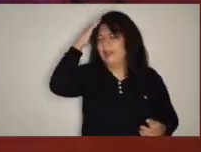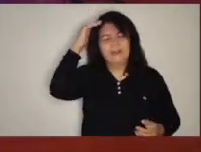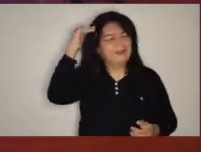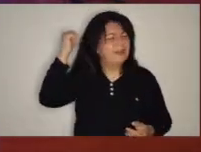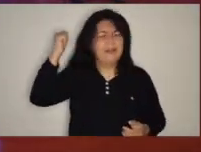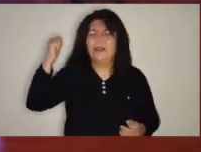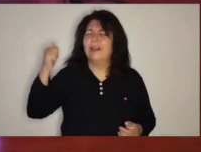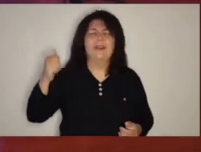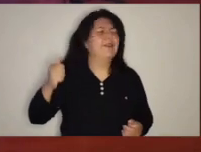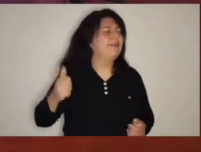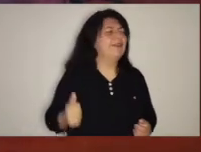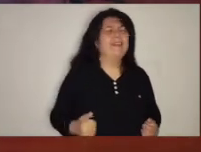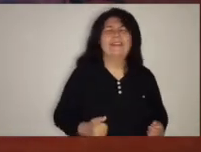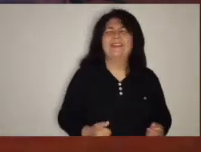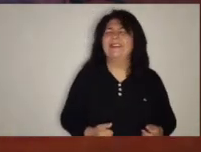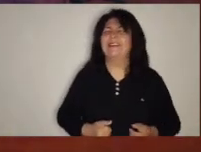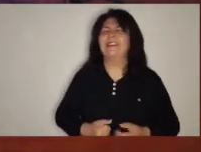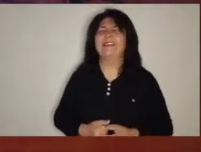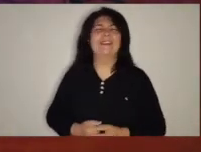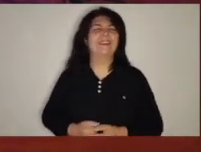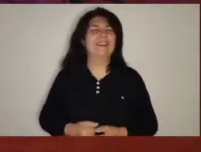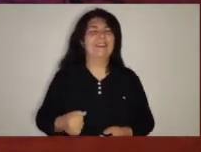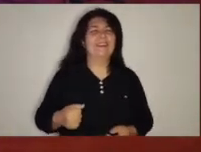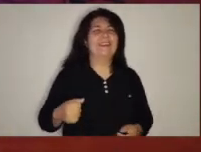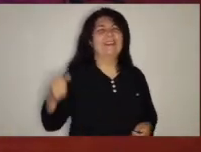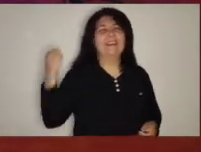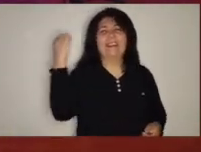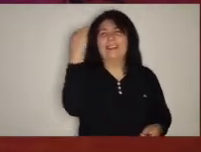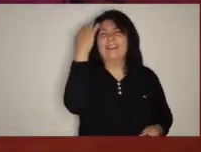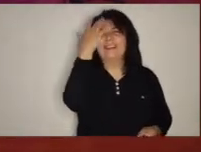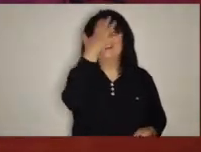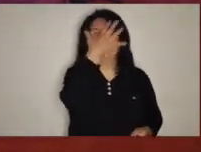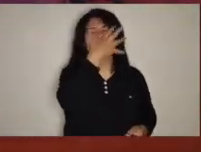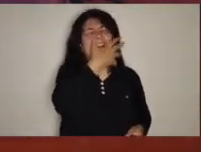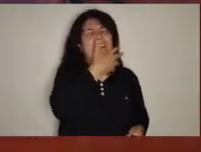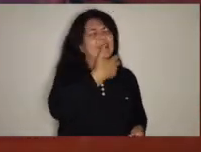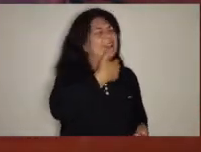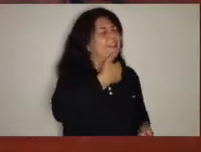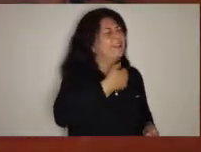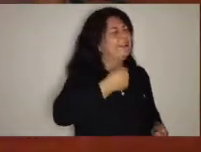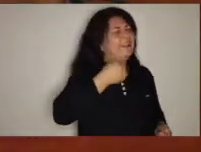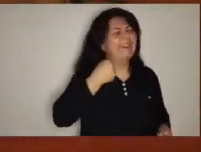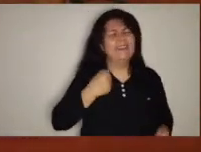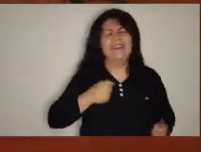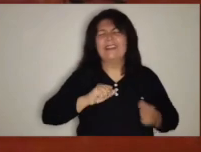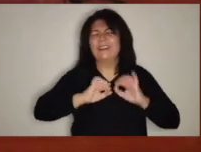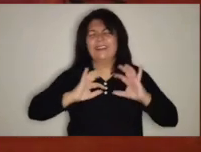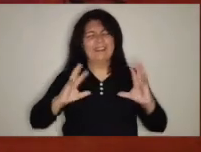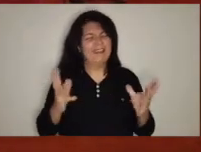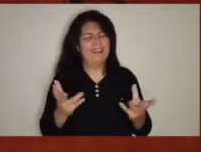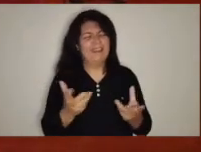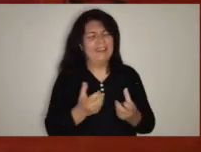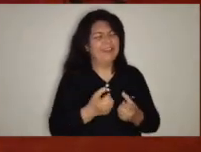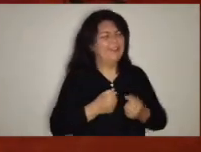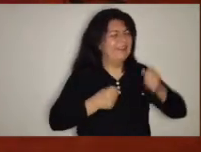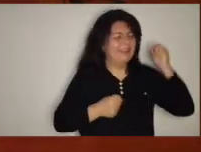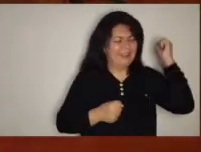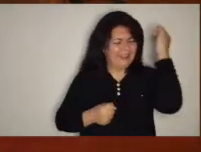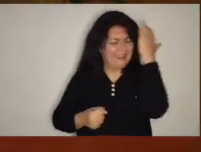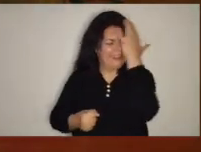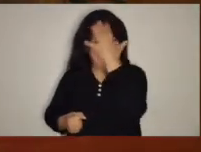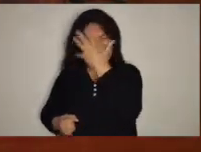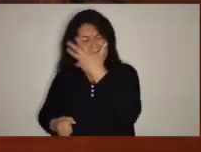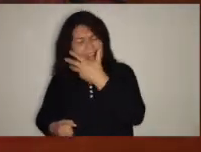nos olhos, eu não imaginava que era